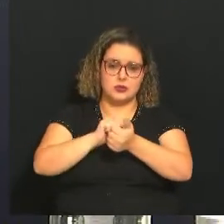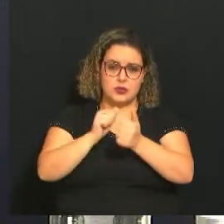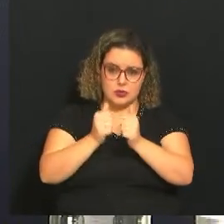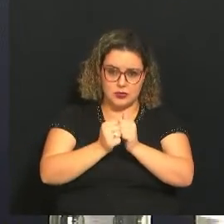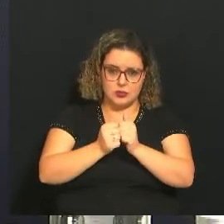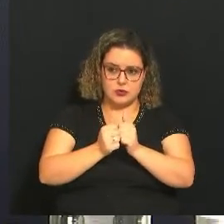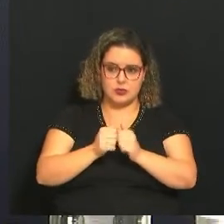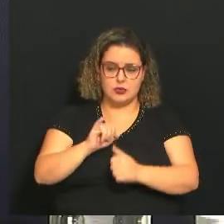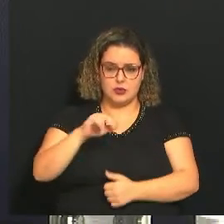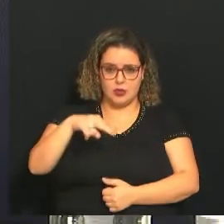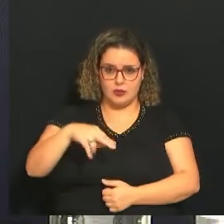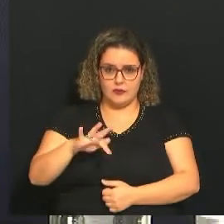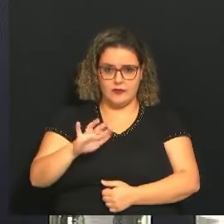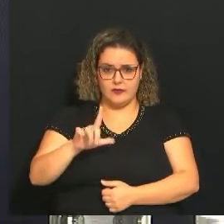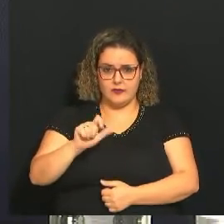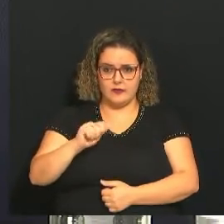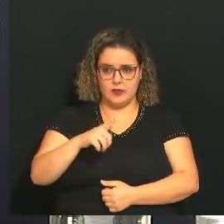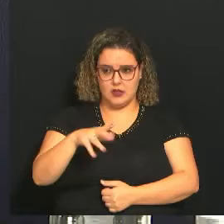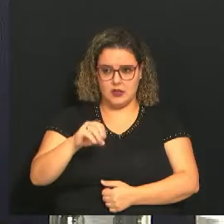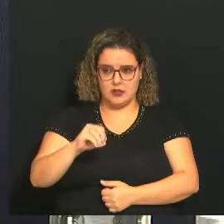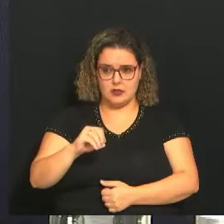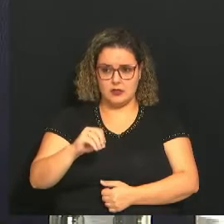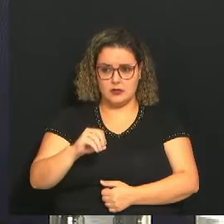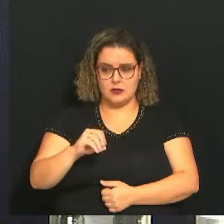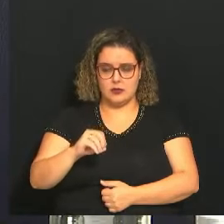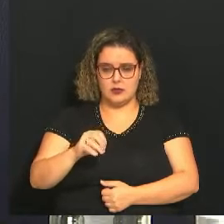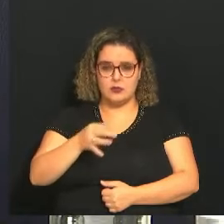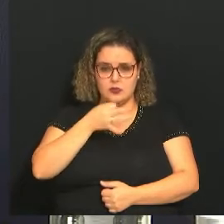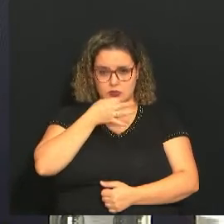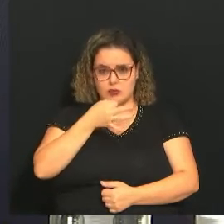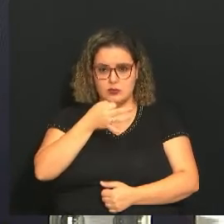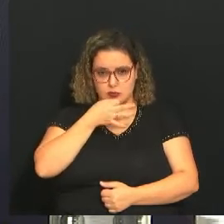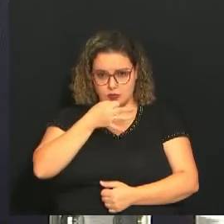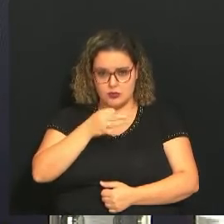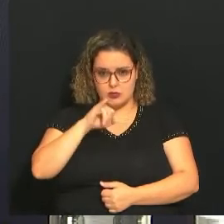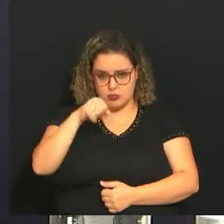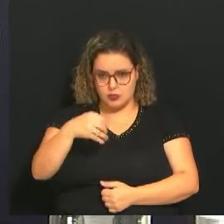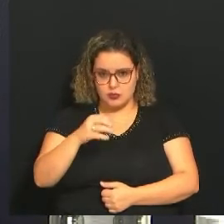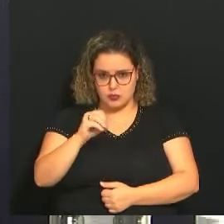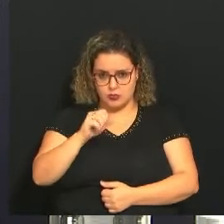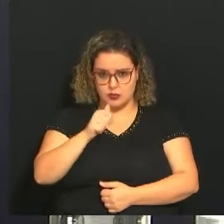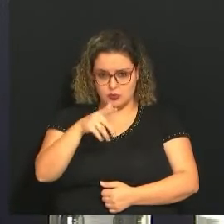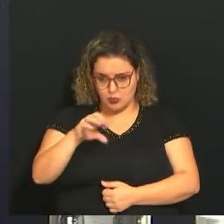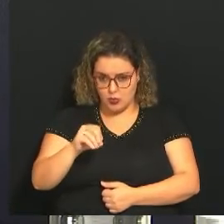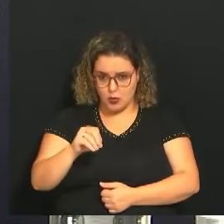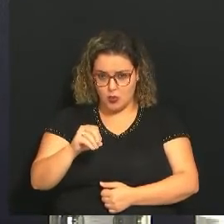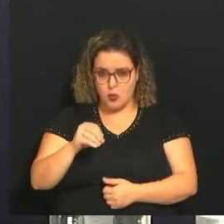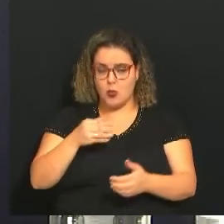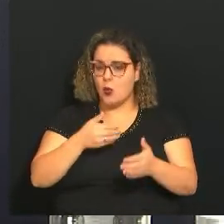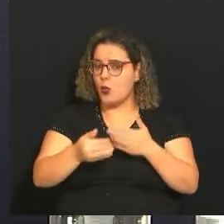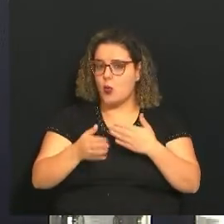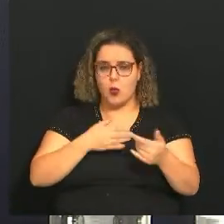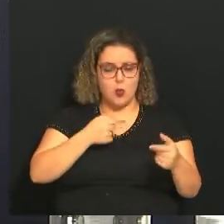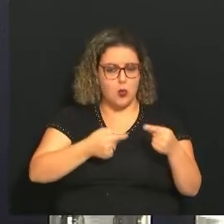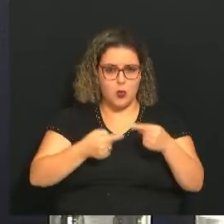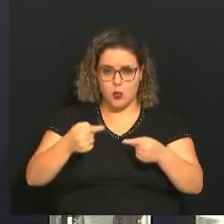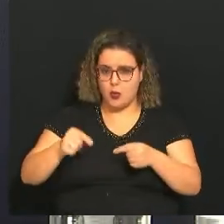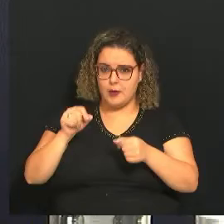Bom, eu vou só dar um pitaco nessa pergunta do João. Qualquer discussão que tenha sido